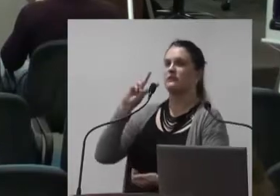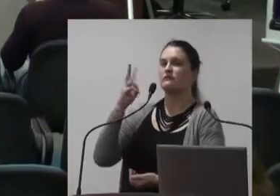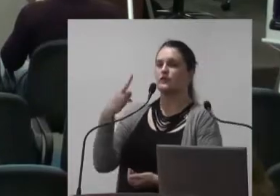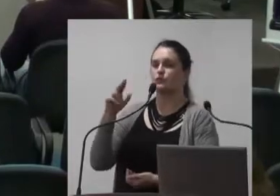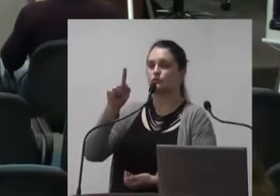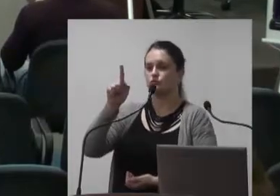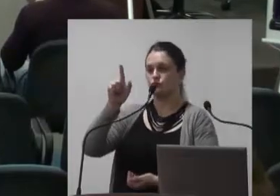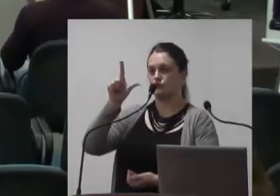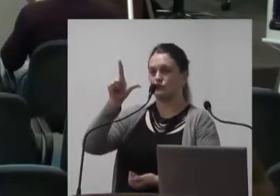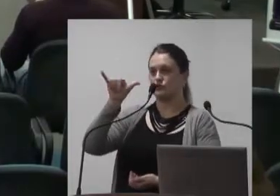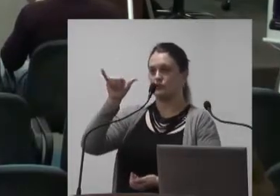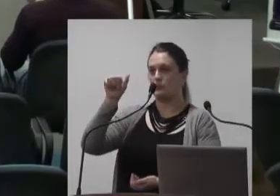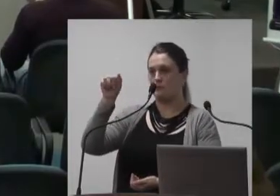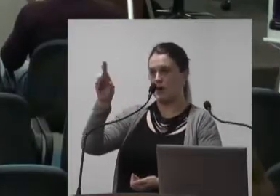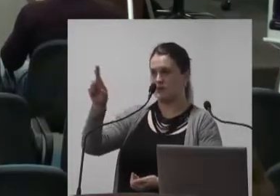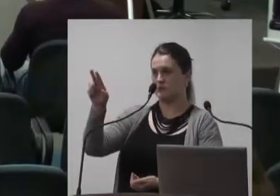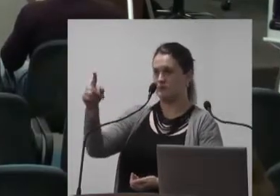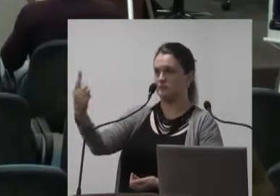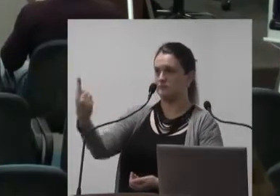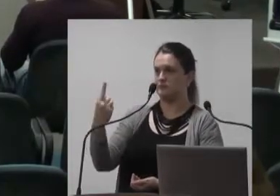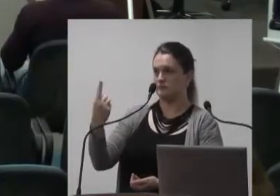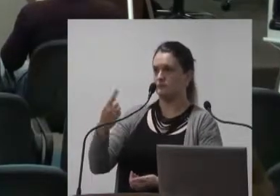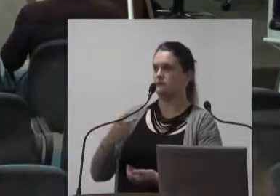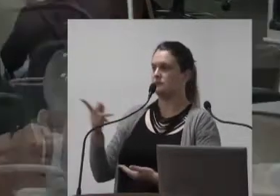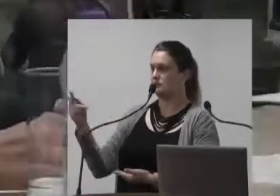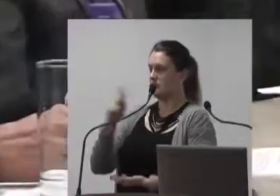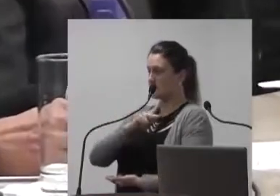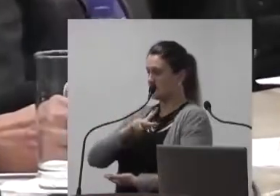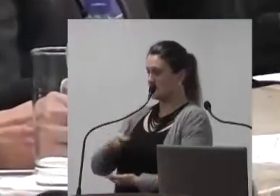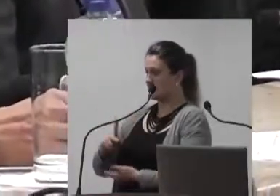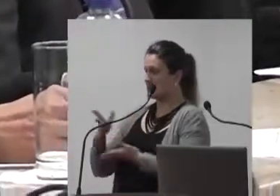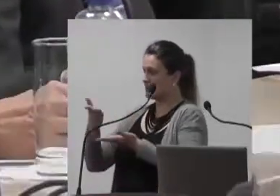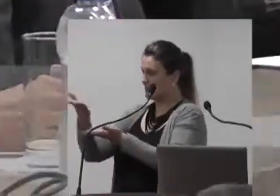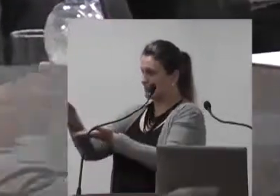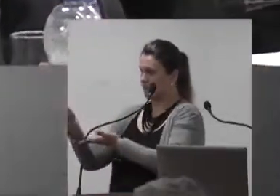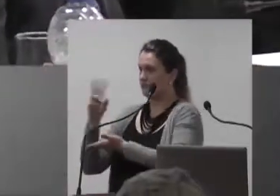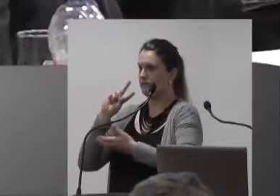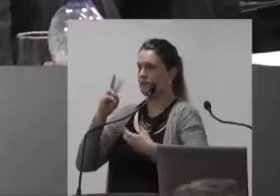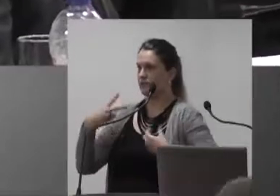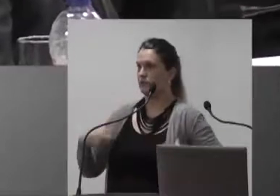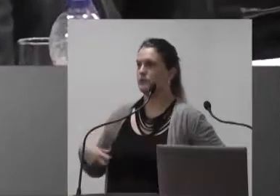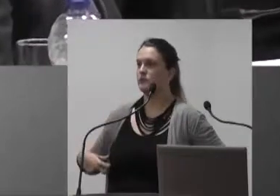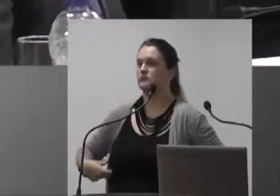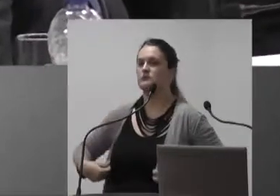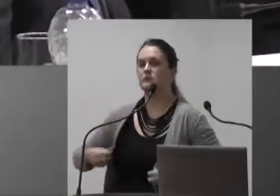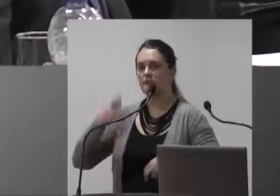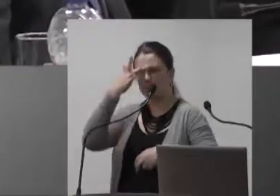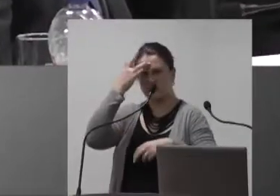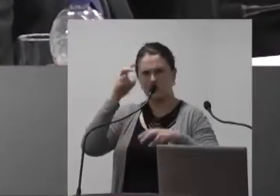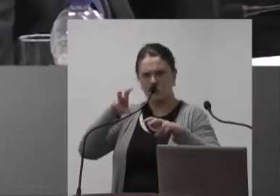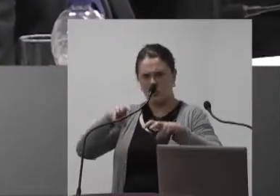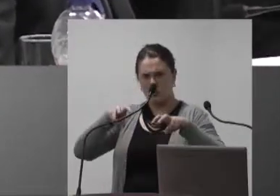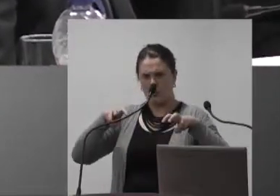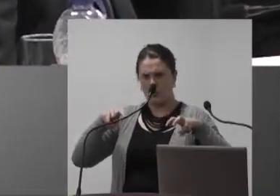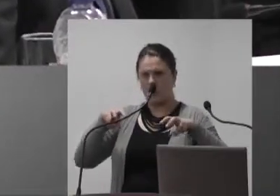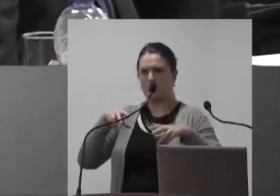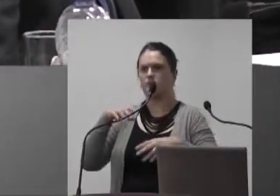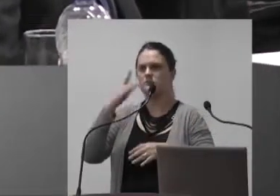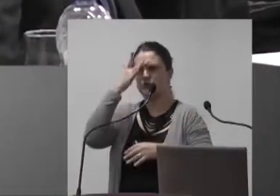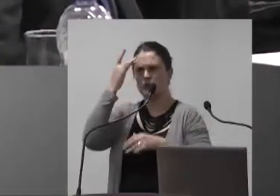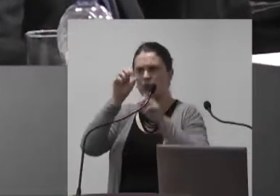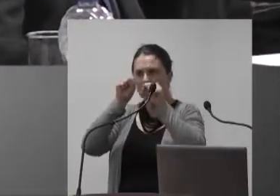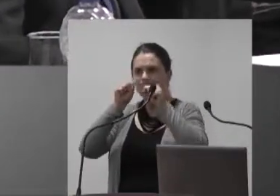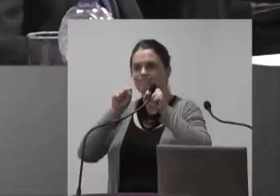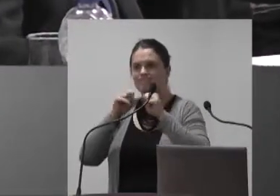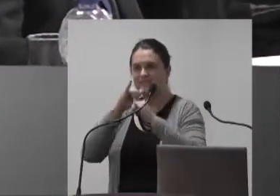Vereador Gilmar Bogojelski. Senhor presidente, colegas vereadores, público, imprensa, para descrita